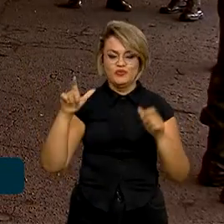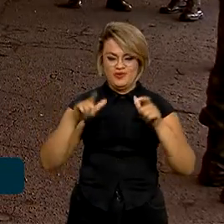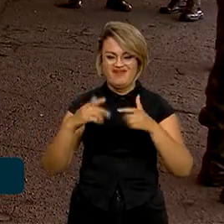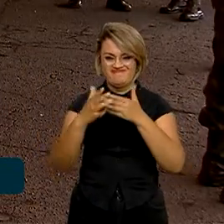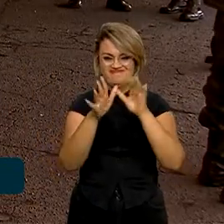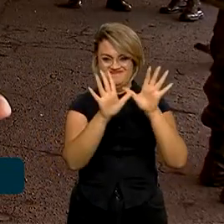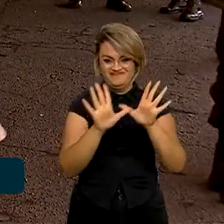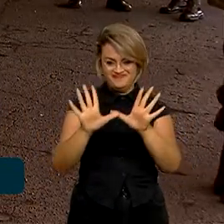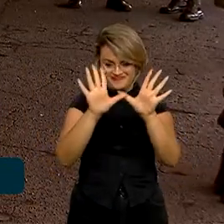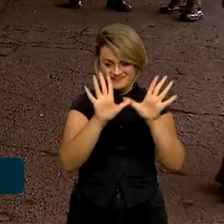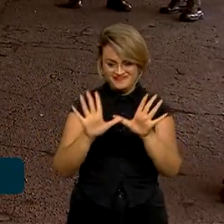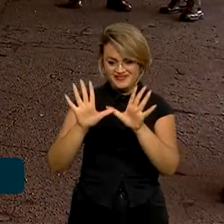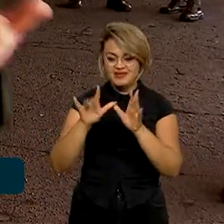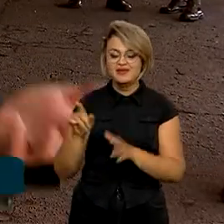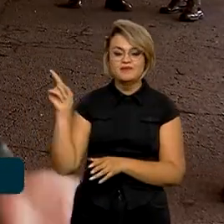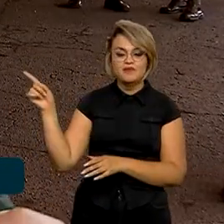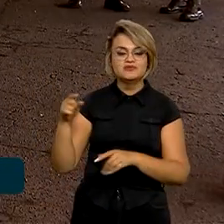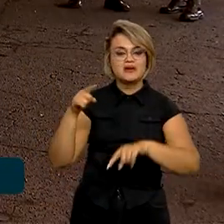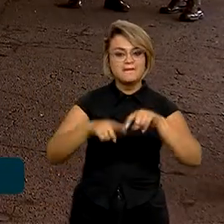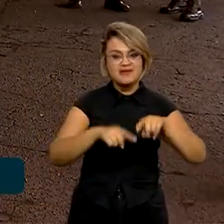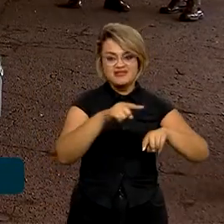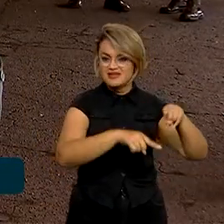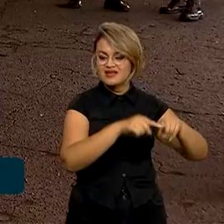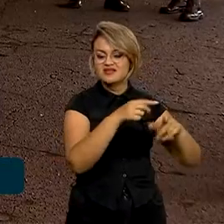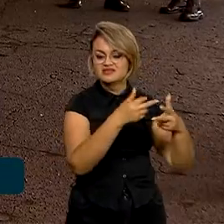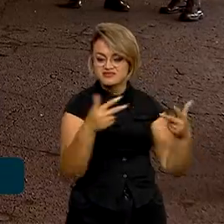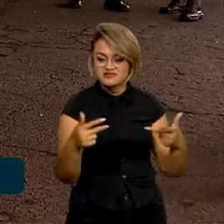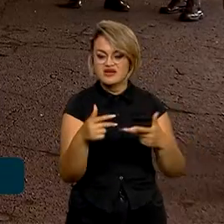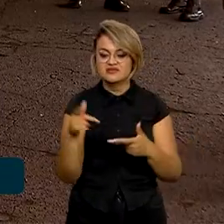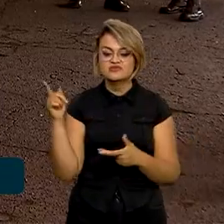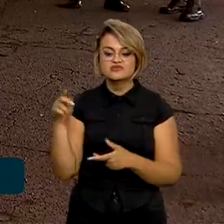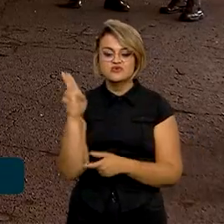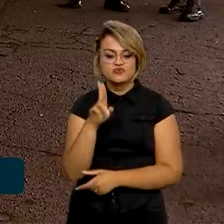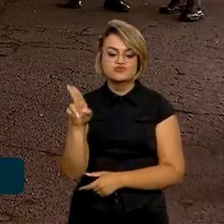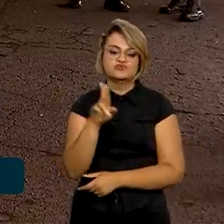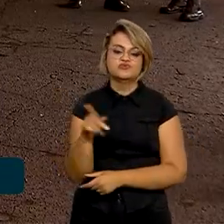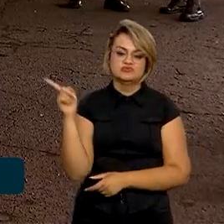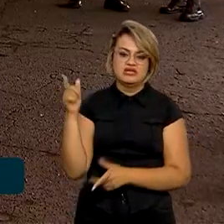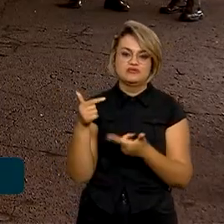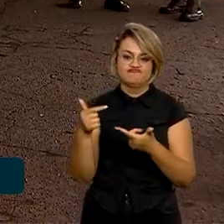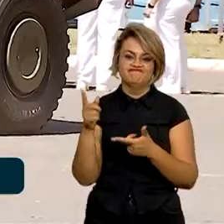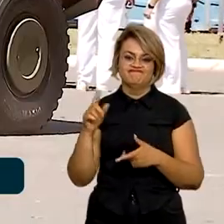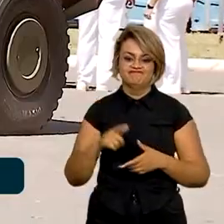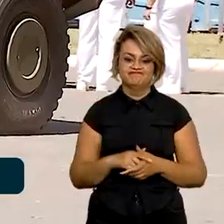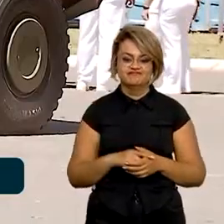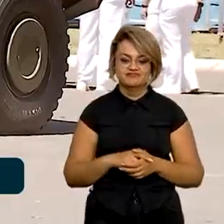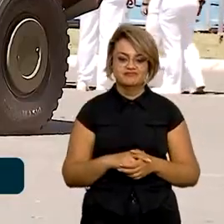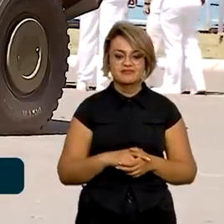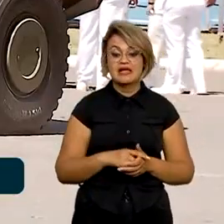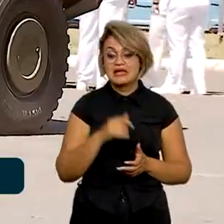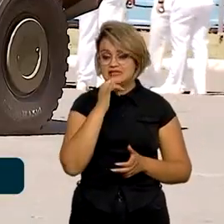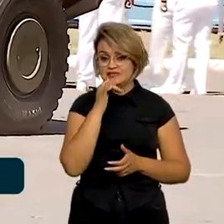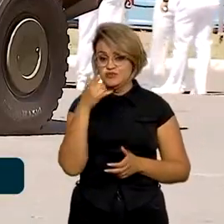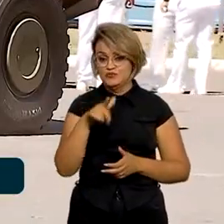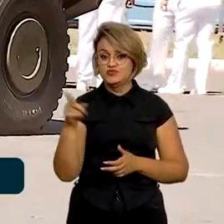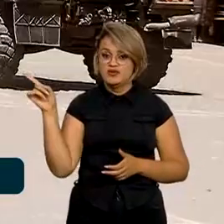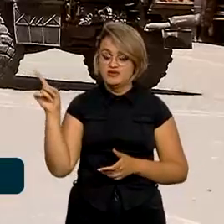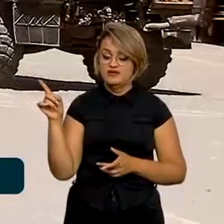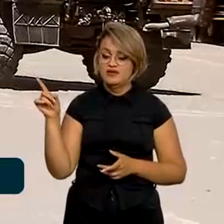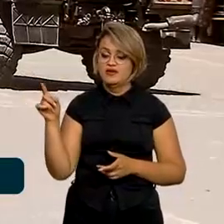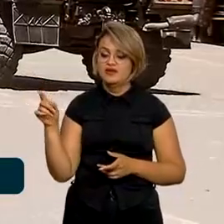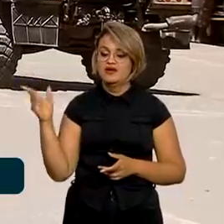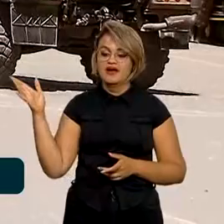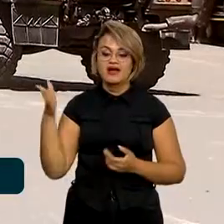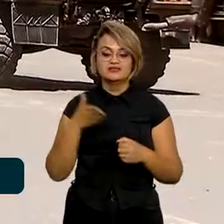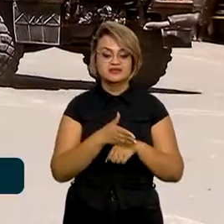Cidade, que mostra os equipamentos militares usados em operações. Aqui, os visitantes podem